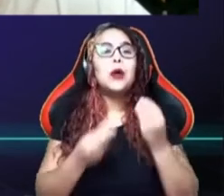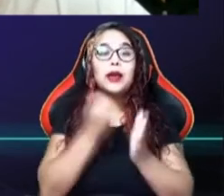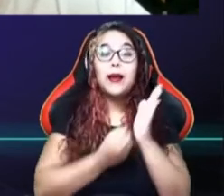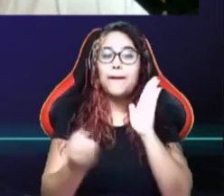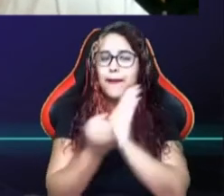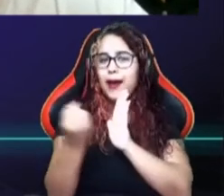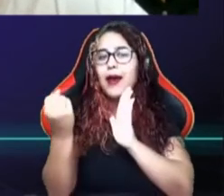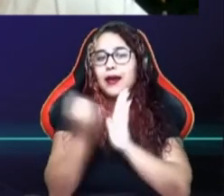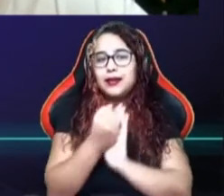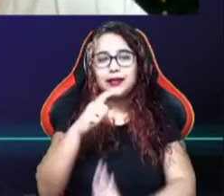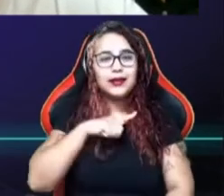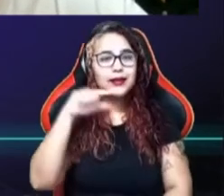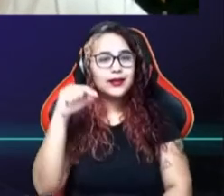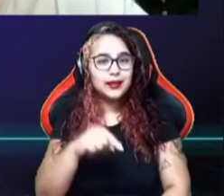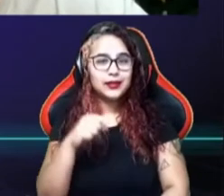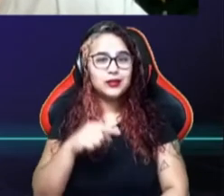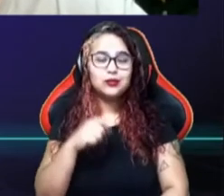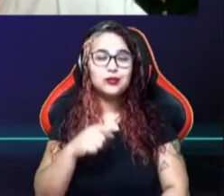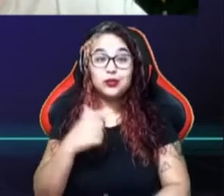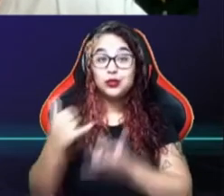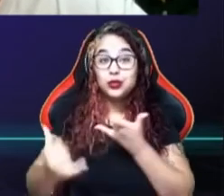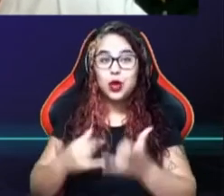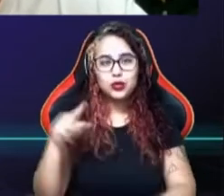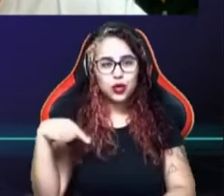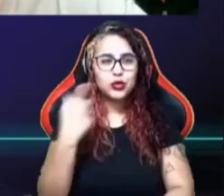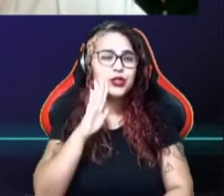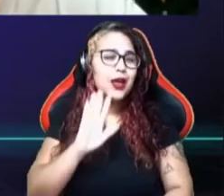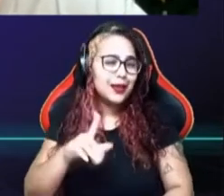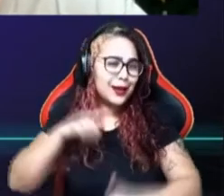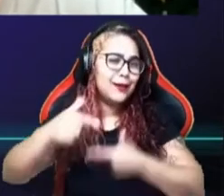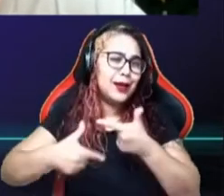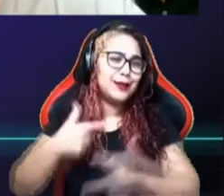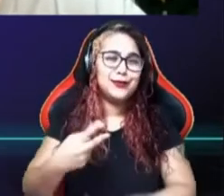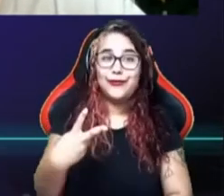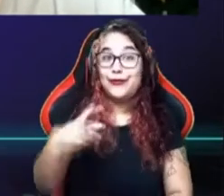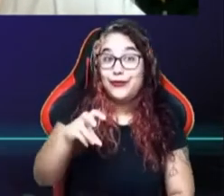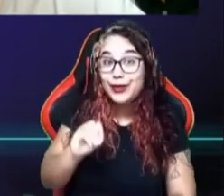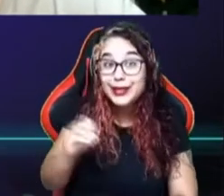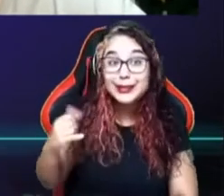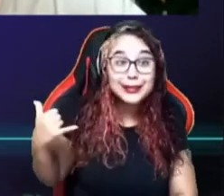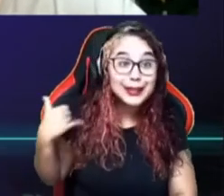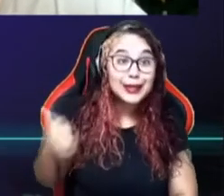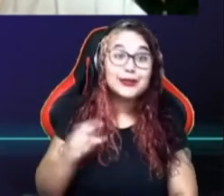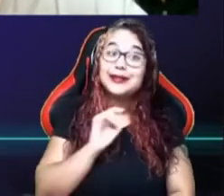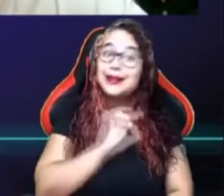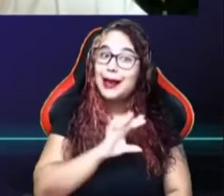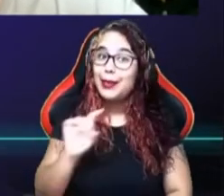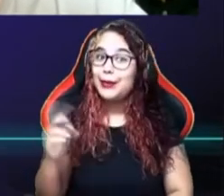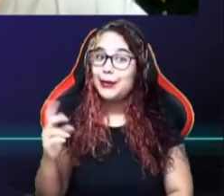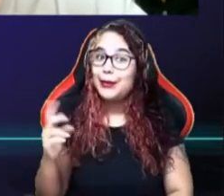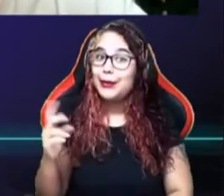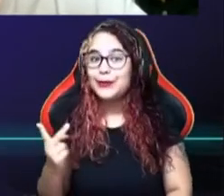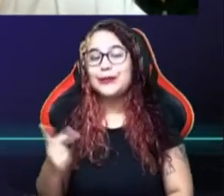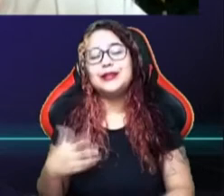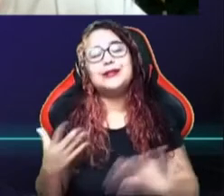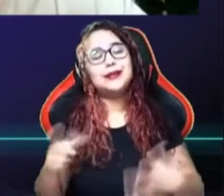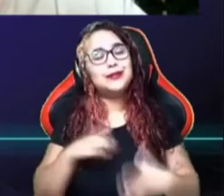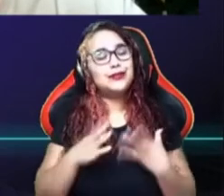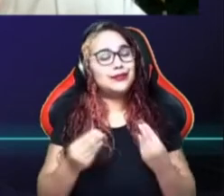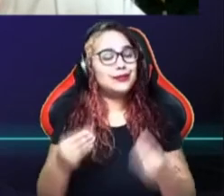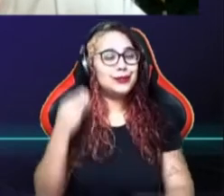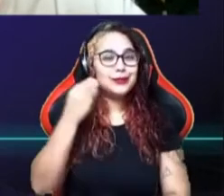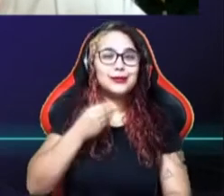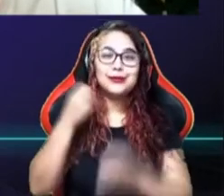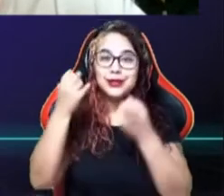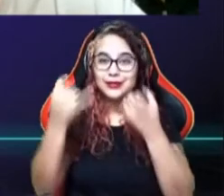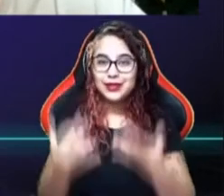A gente já trabalha nisso há uns 20 e poucos anos, cada um, né? Então já tem bastante história para contar. Mas eu acho que o primeiro ponto é que, assim,